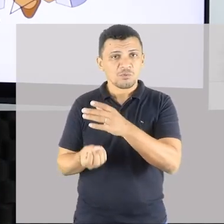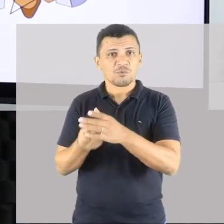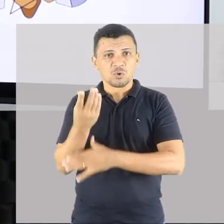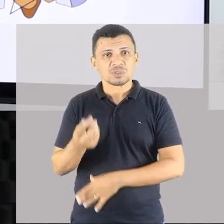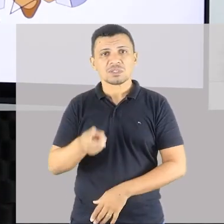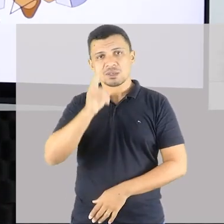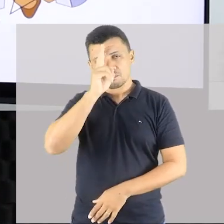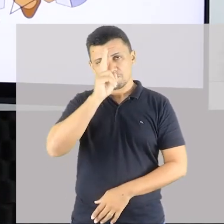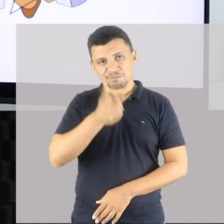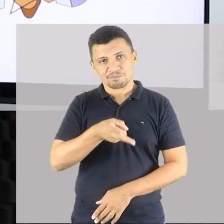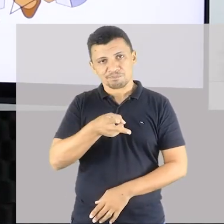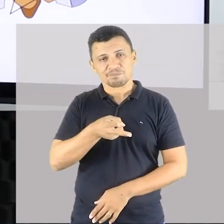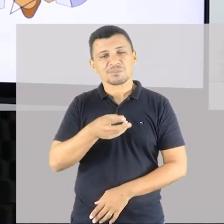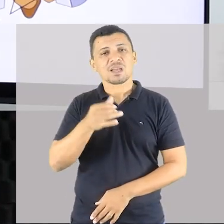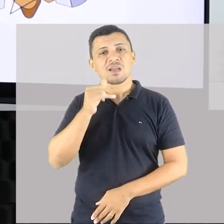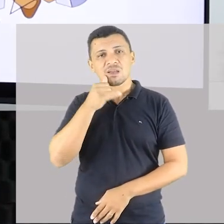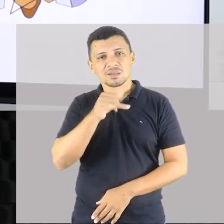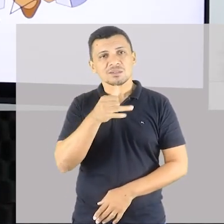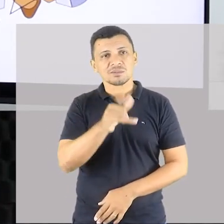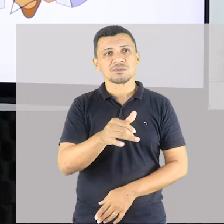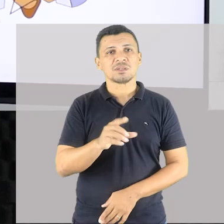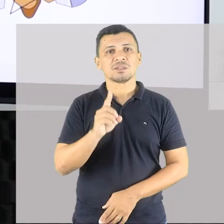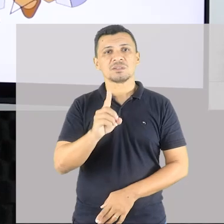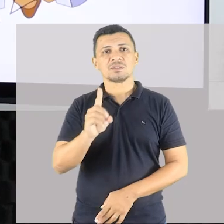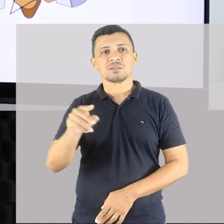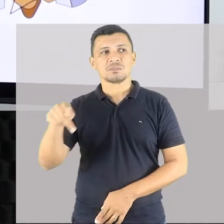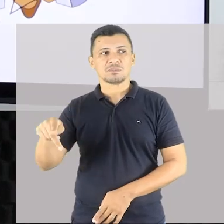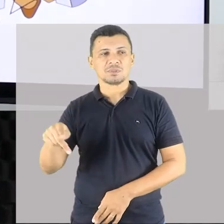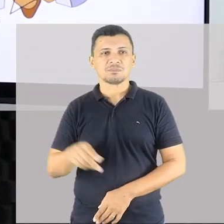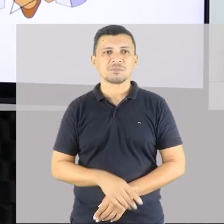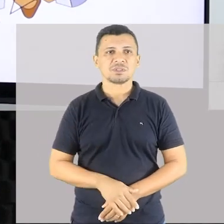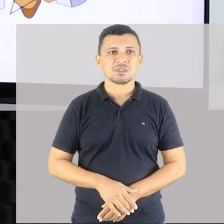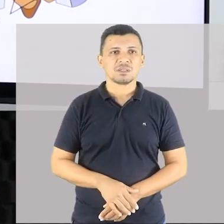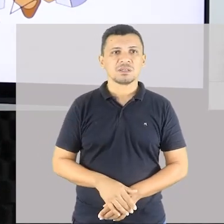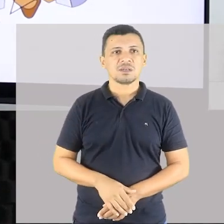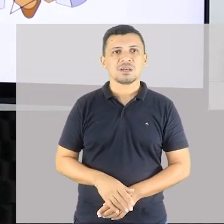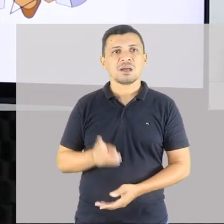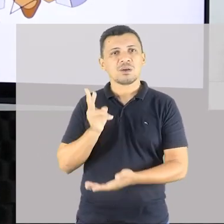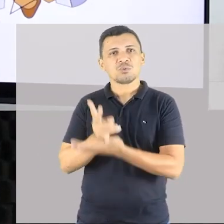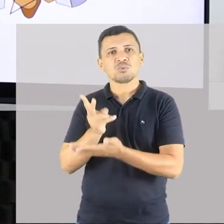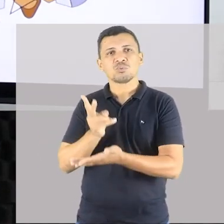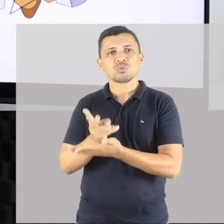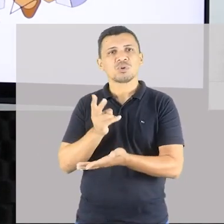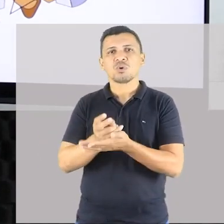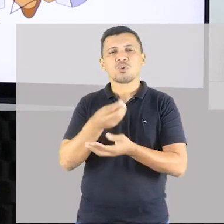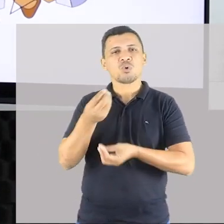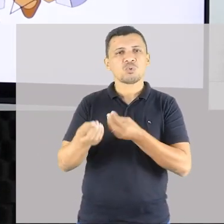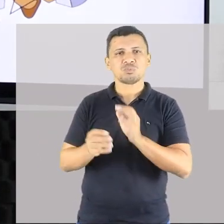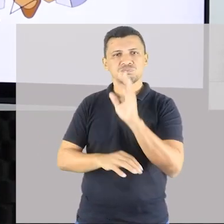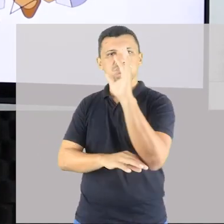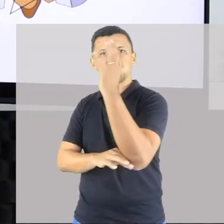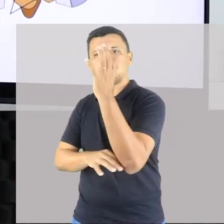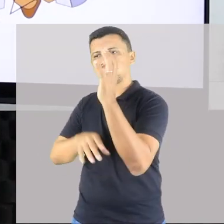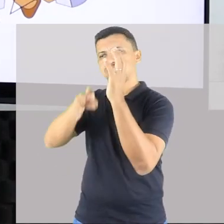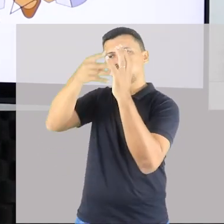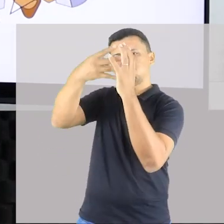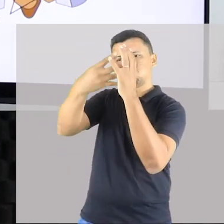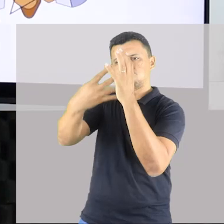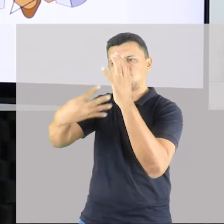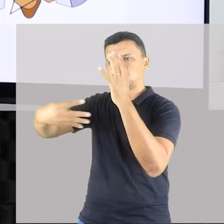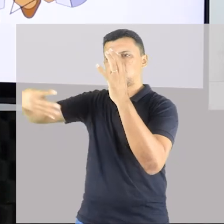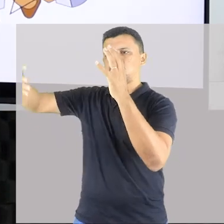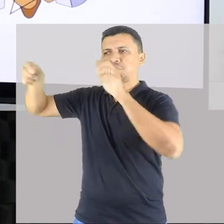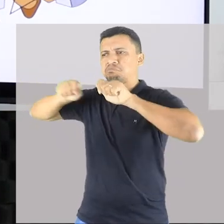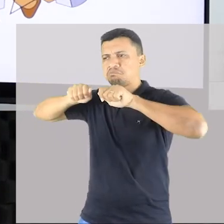eletromotriz, tensão, DDP, e essa aqui, ó, segue através das linhas de distribuição de energia